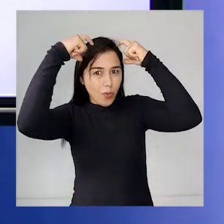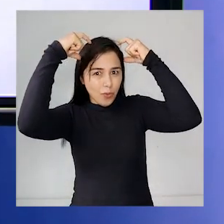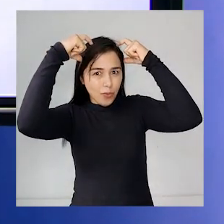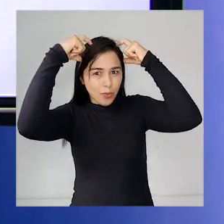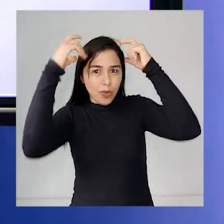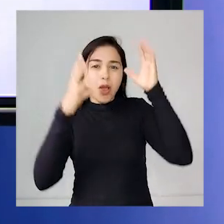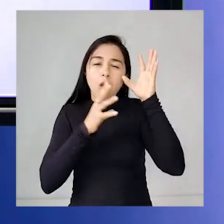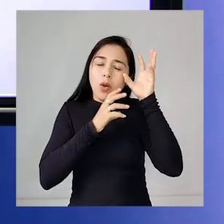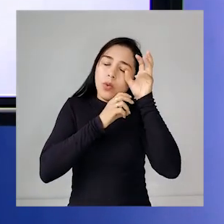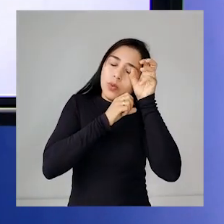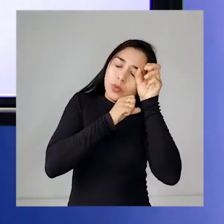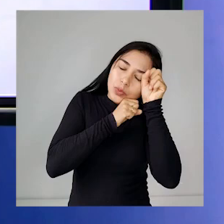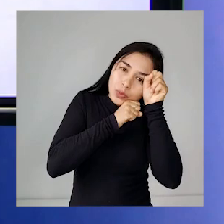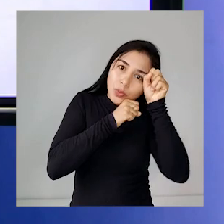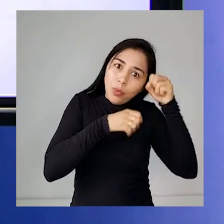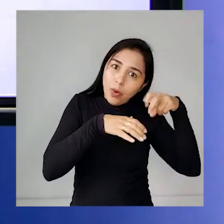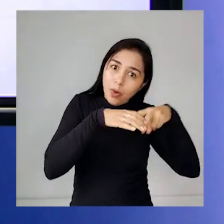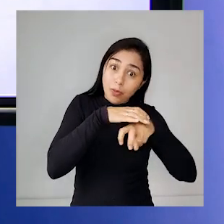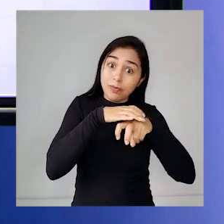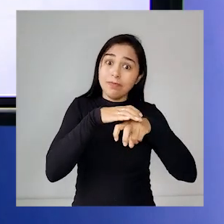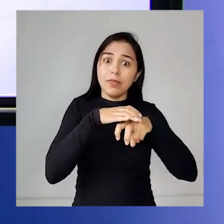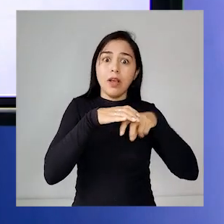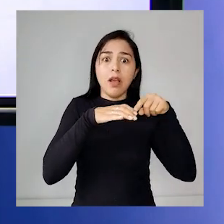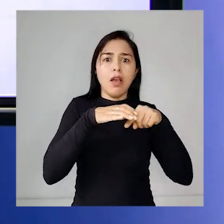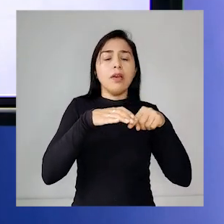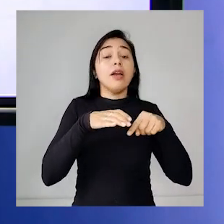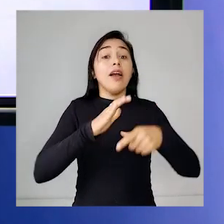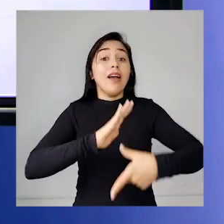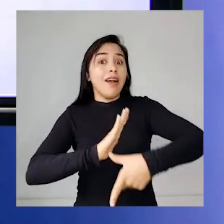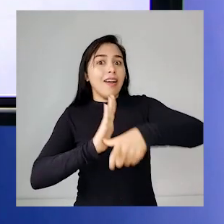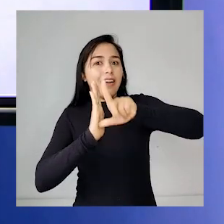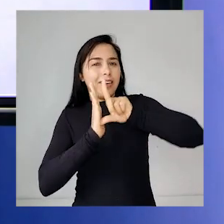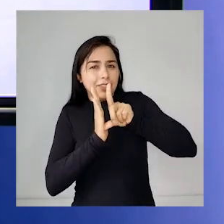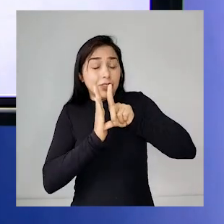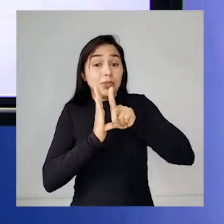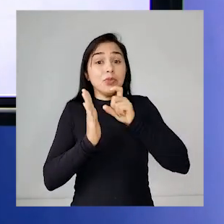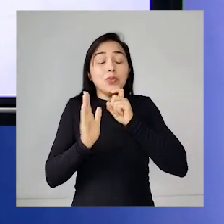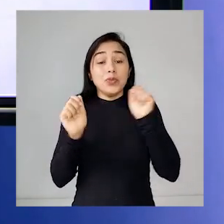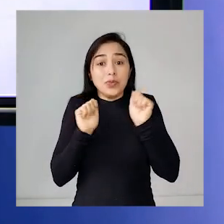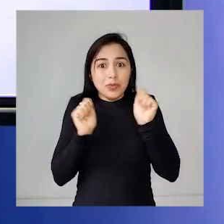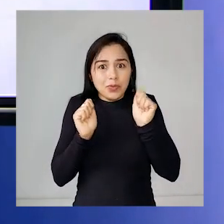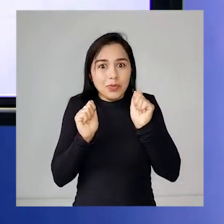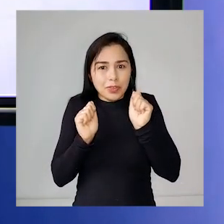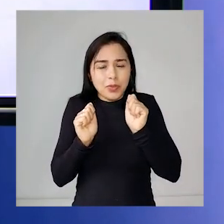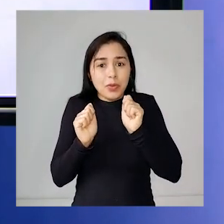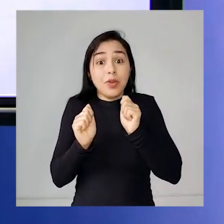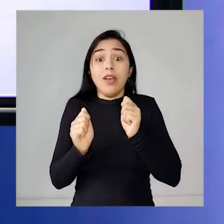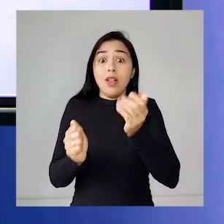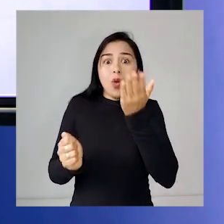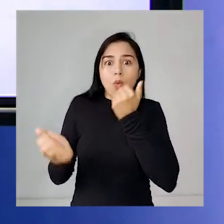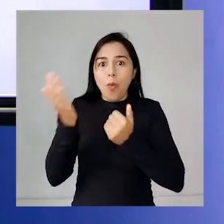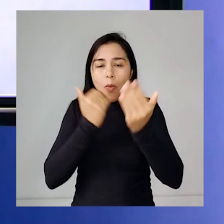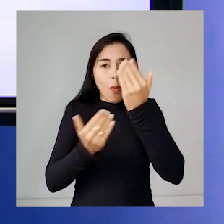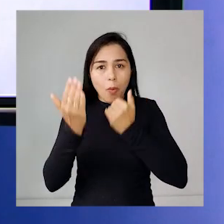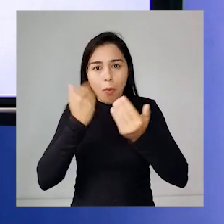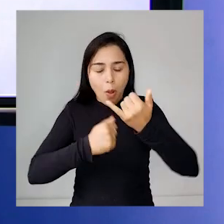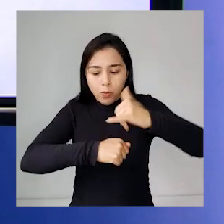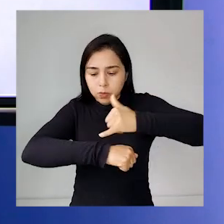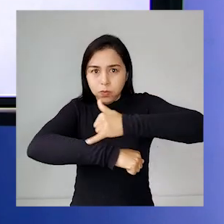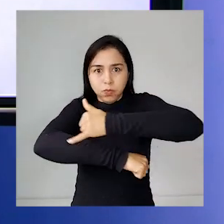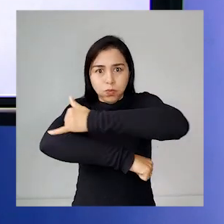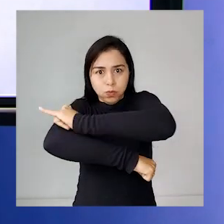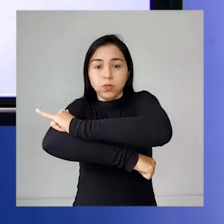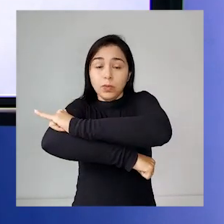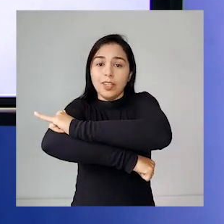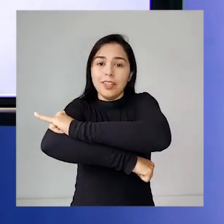bastante antes do inverno, para que no inverno eles não precisem comer tanto e consigam a